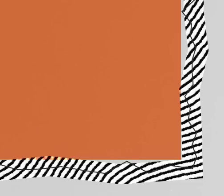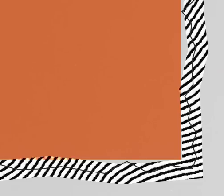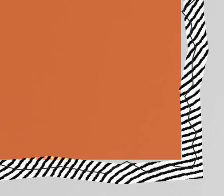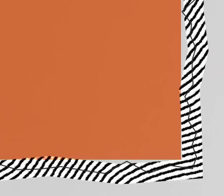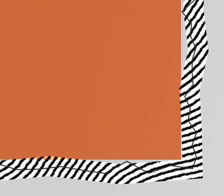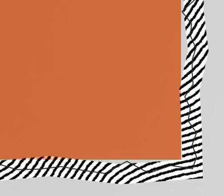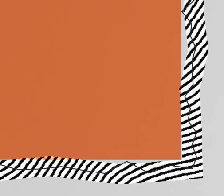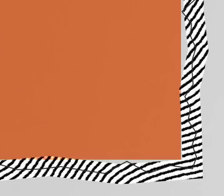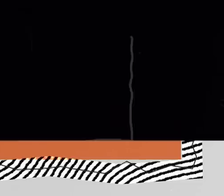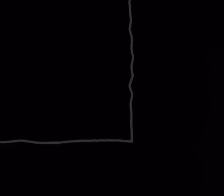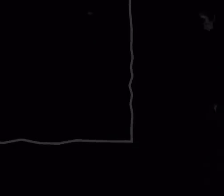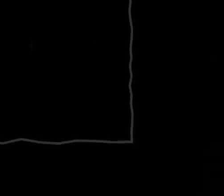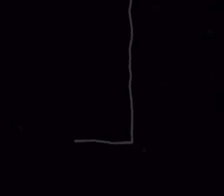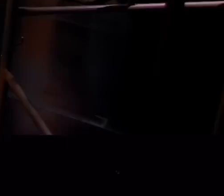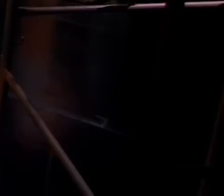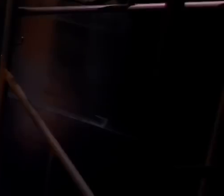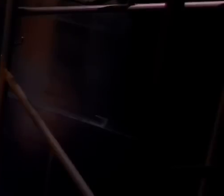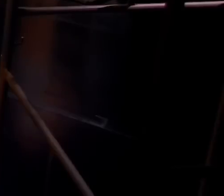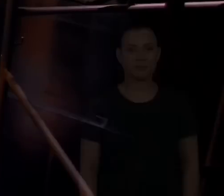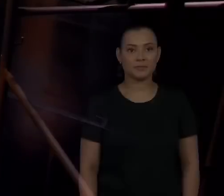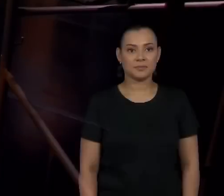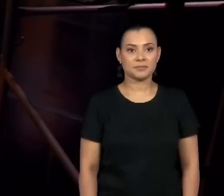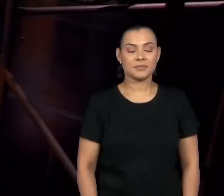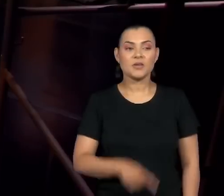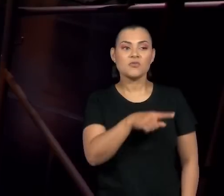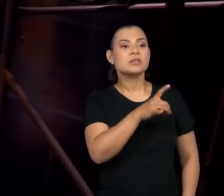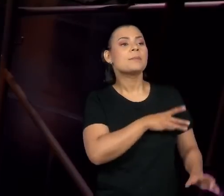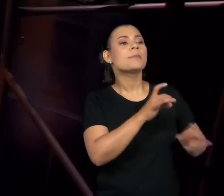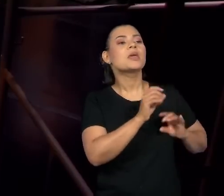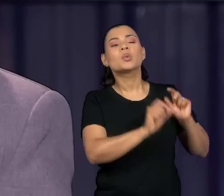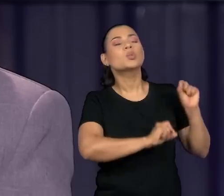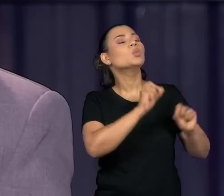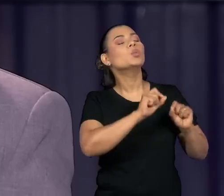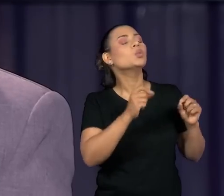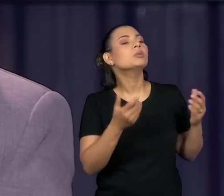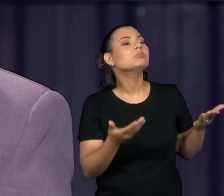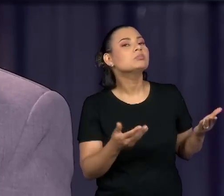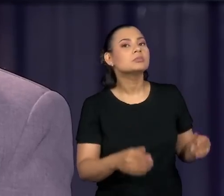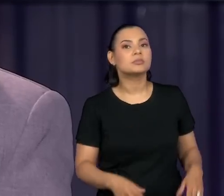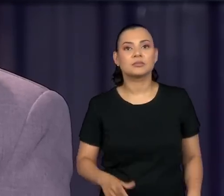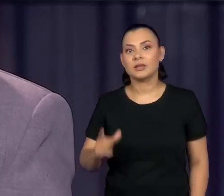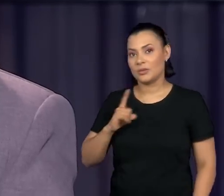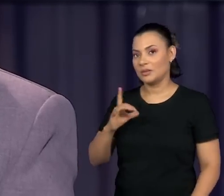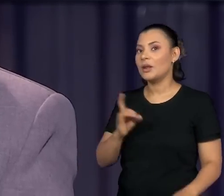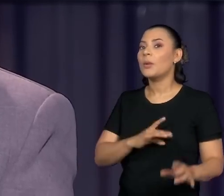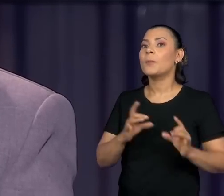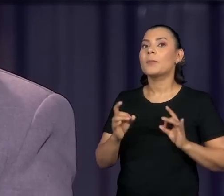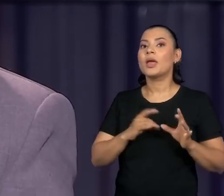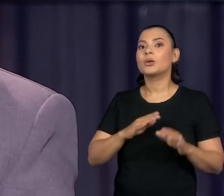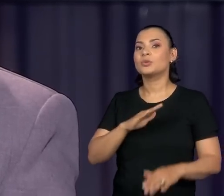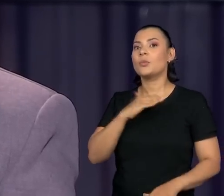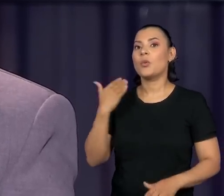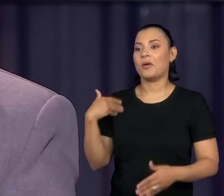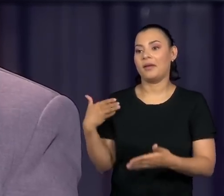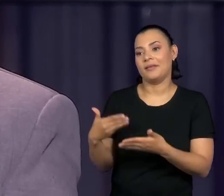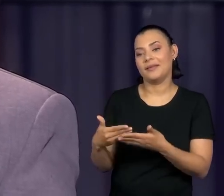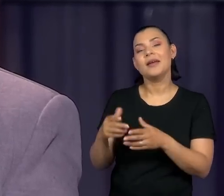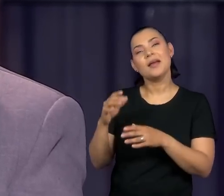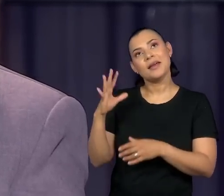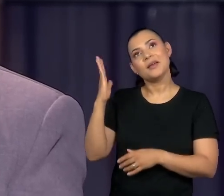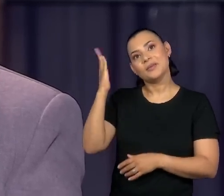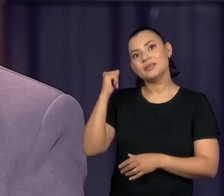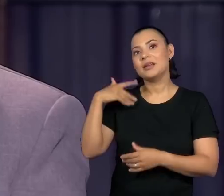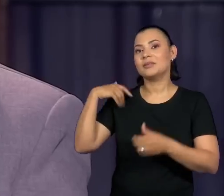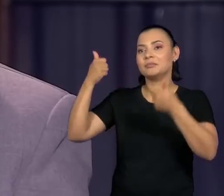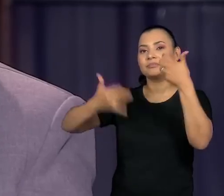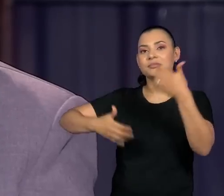a neblina. Do que você tem medo? Tenho medo da porra de morrer. Apesar de que eu falei isso